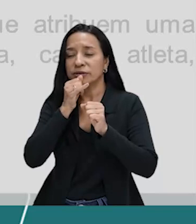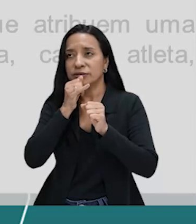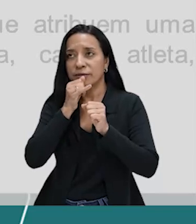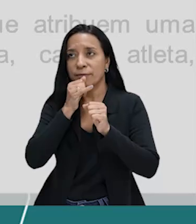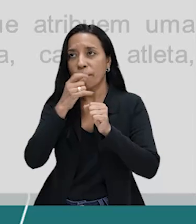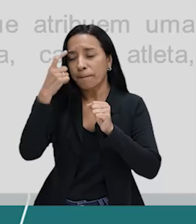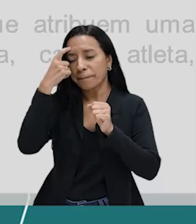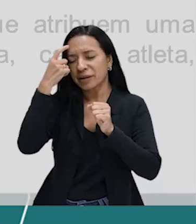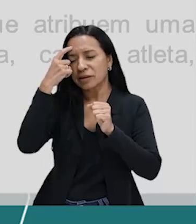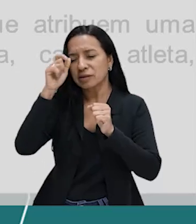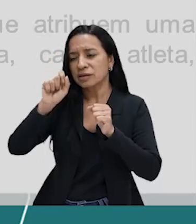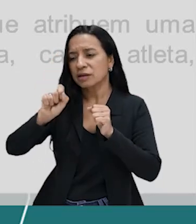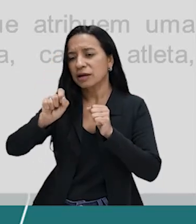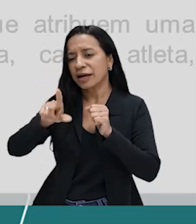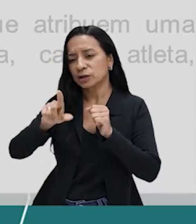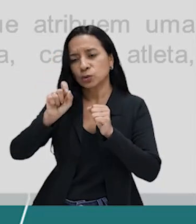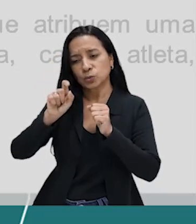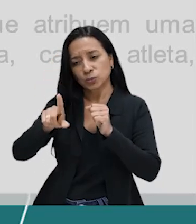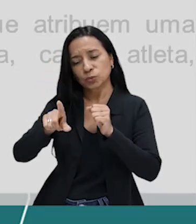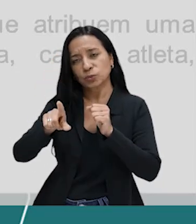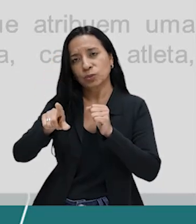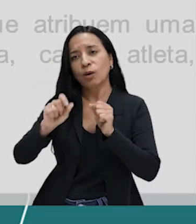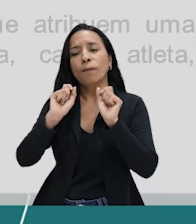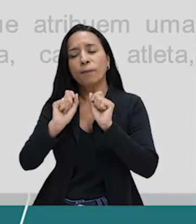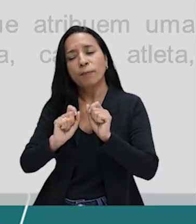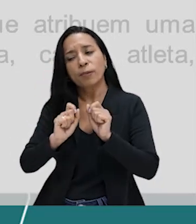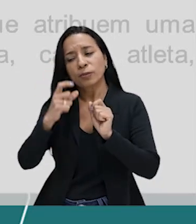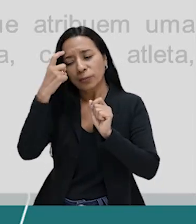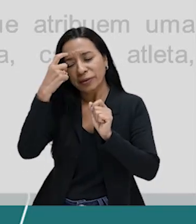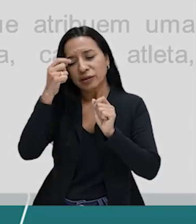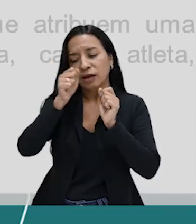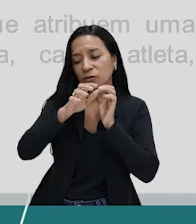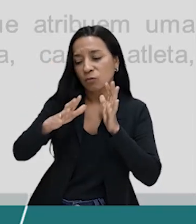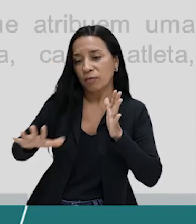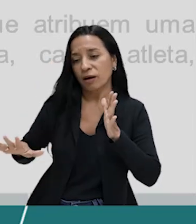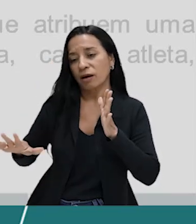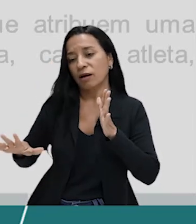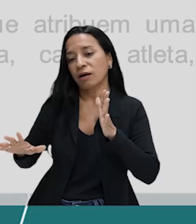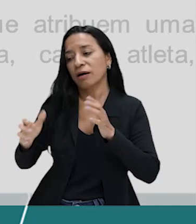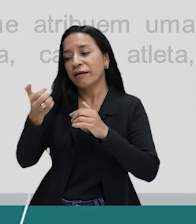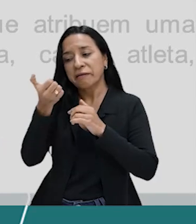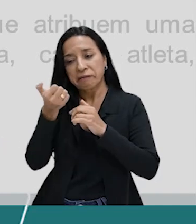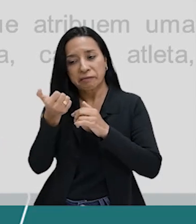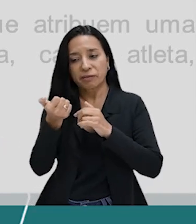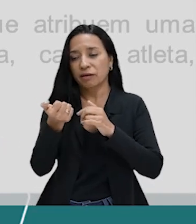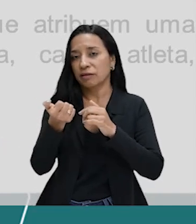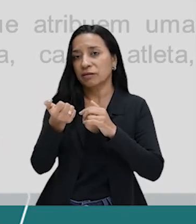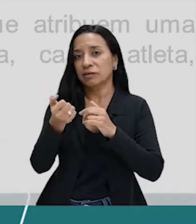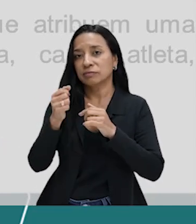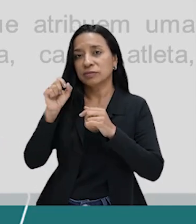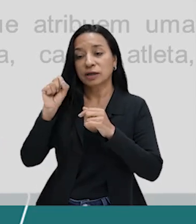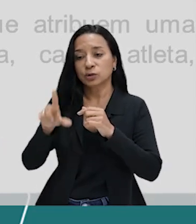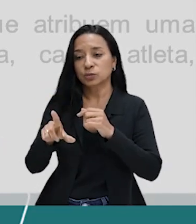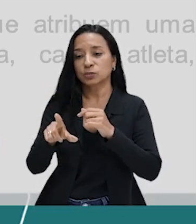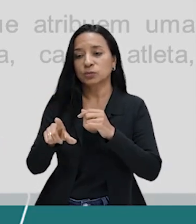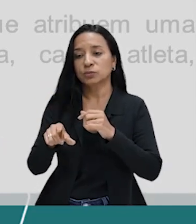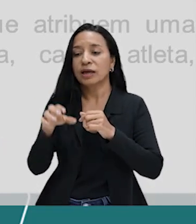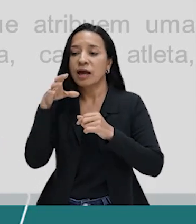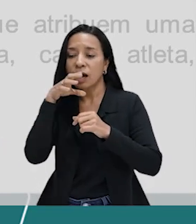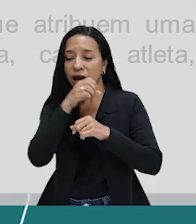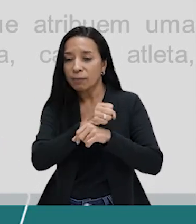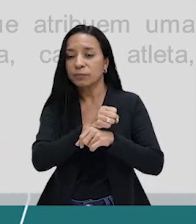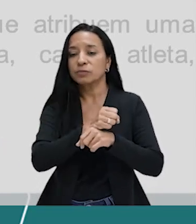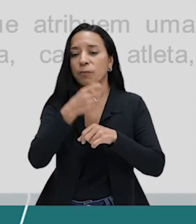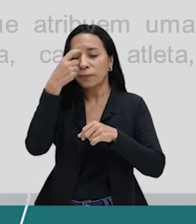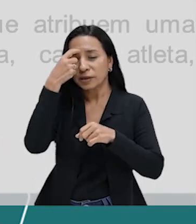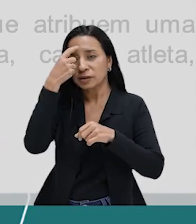mar azul, numa blusa azul, numa caneta azul. Ao pensar em rápido, posso pensar num carro rápido,